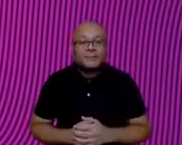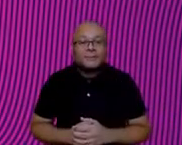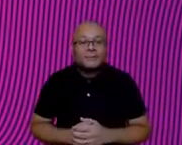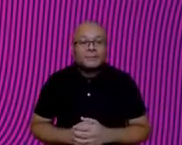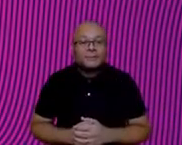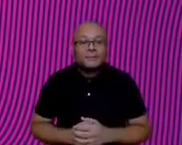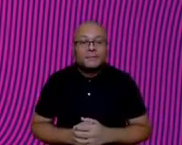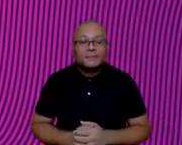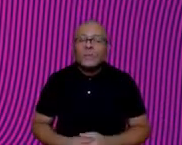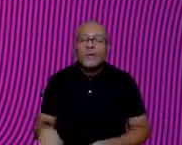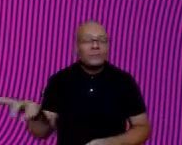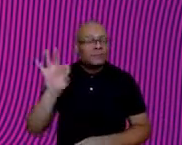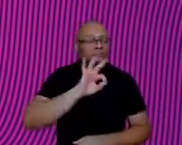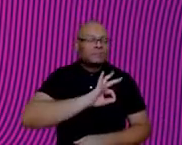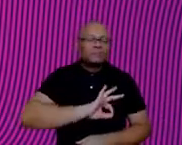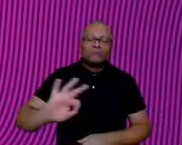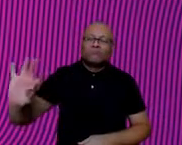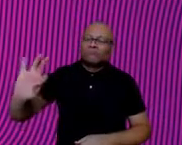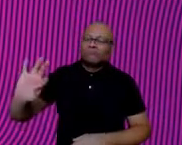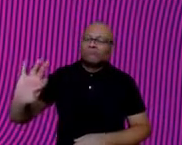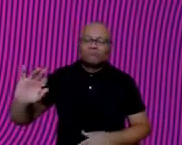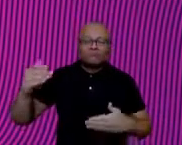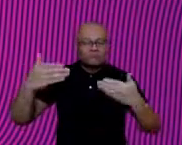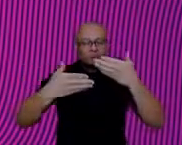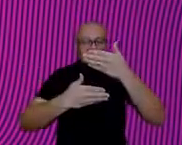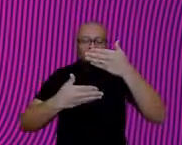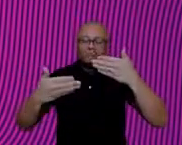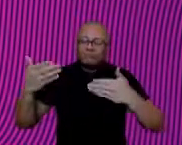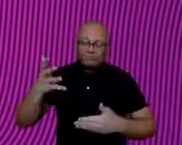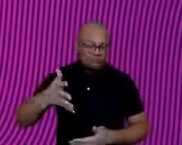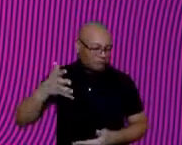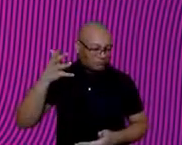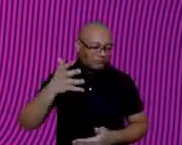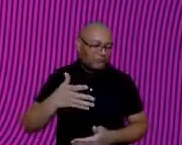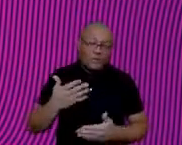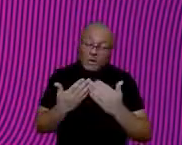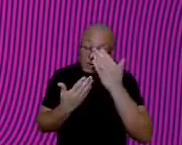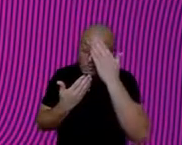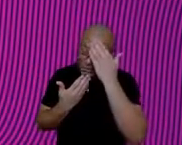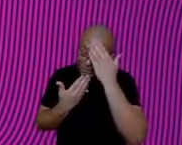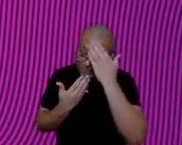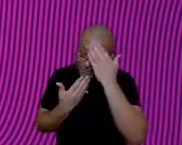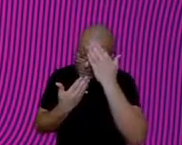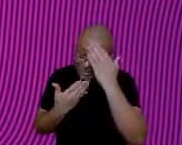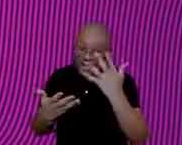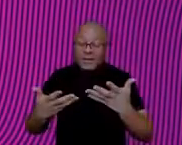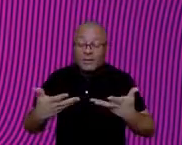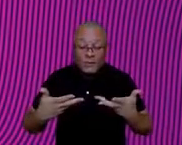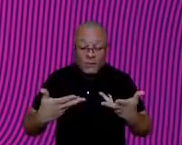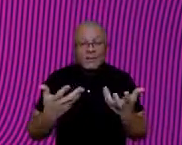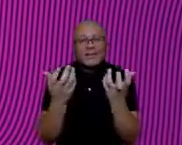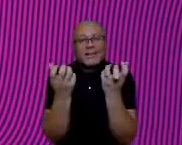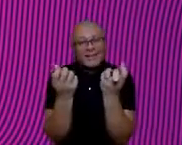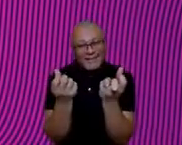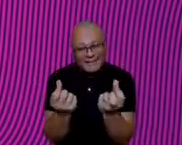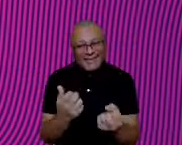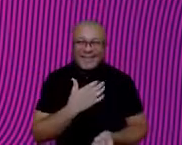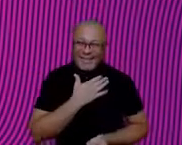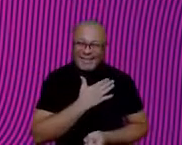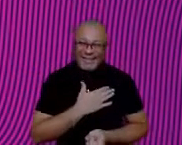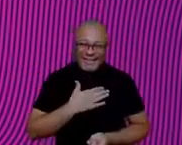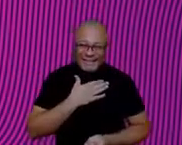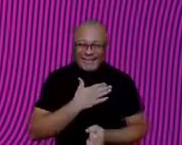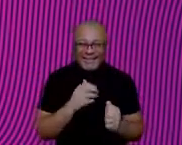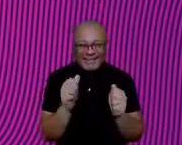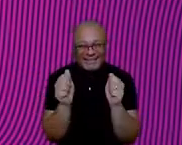Excelente a sua apresentação. Muito obrigada por aceitar o nosso convite. Foi um prazer tê-lo aqui conosco